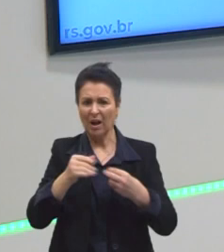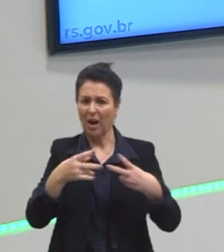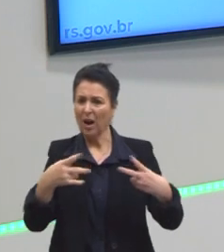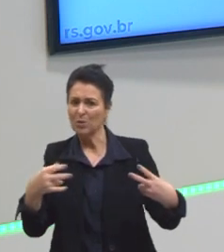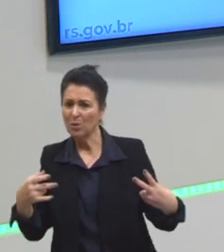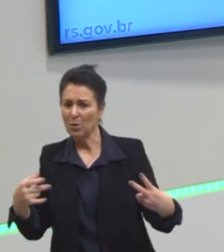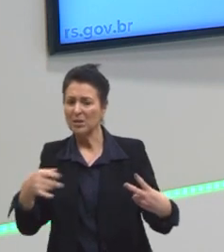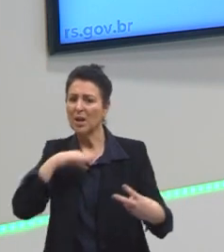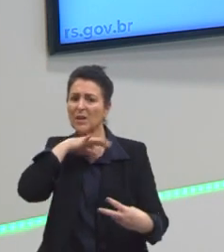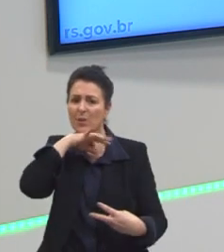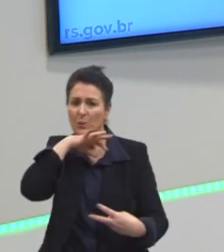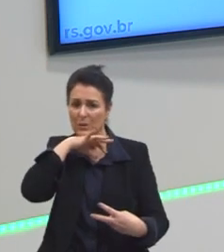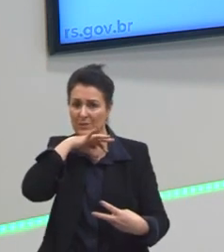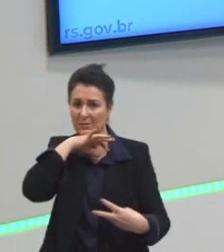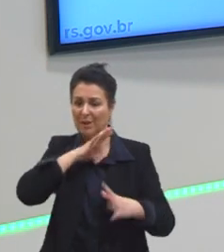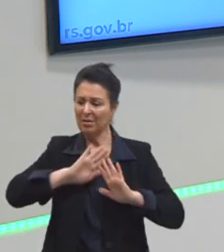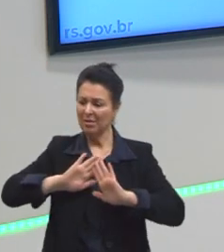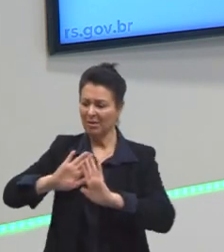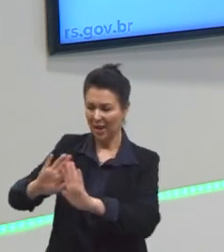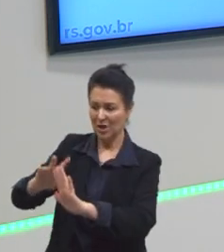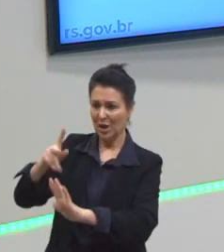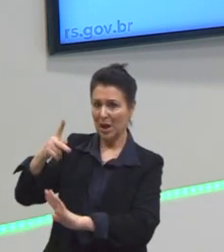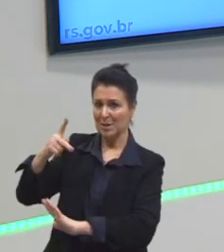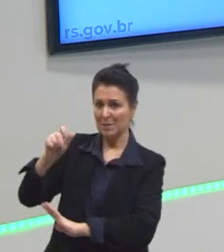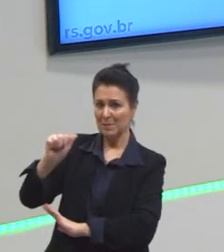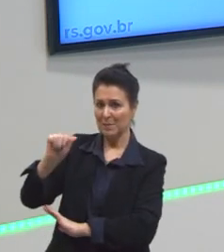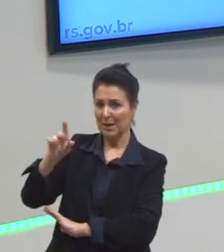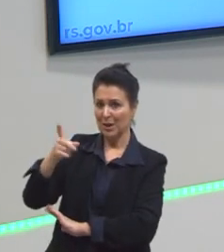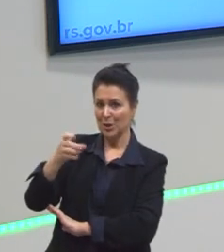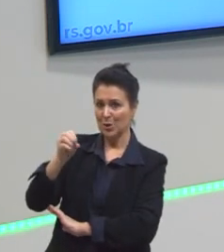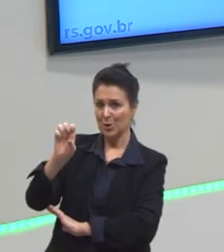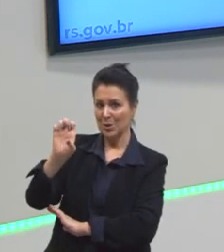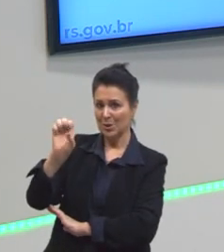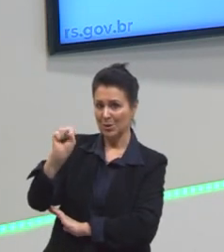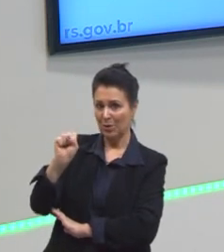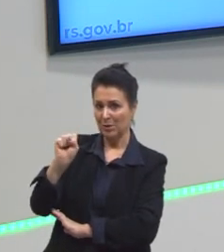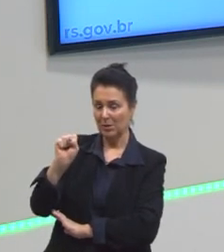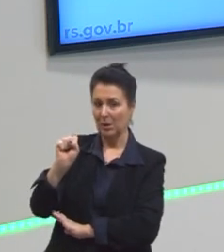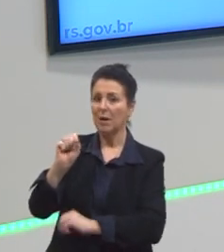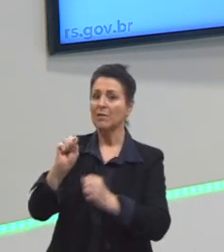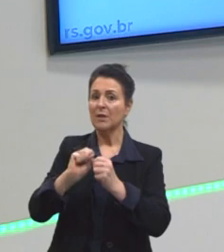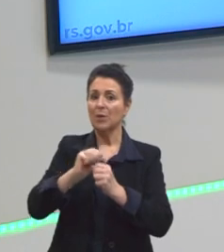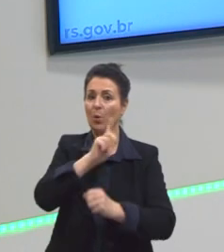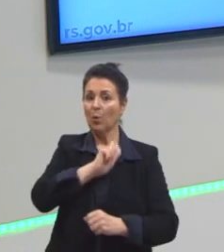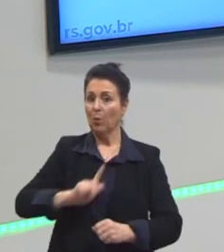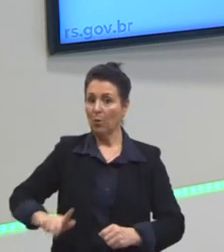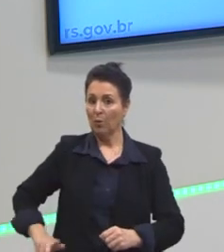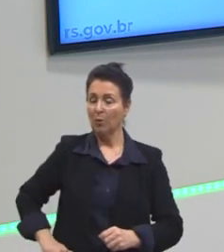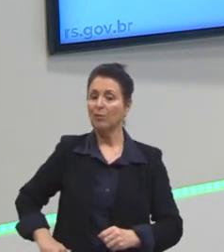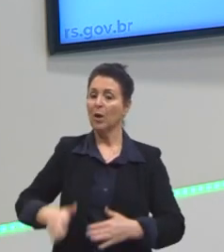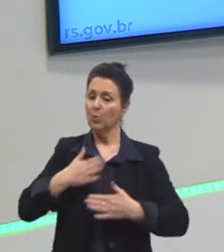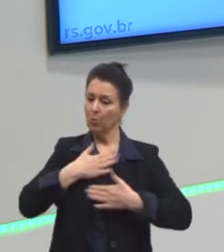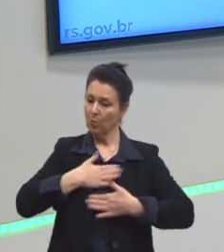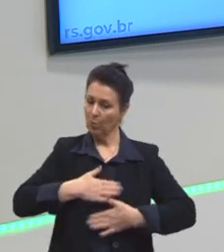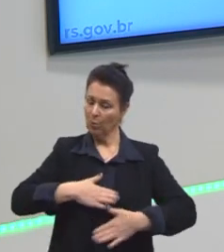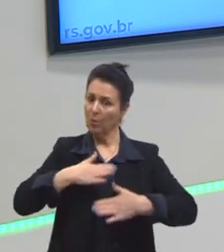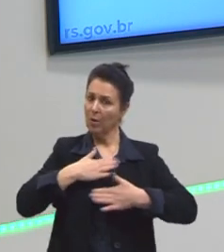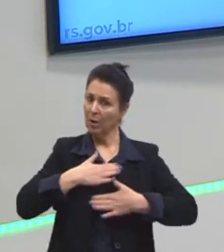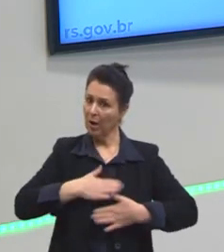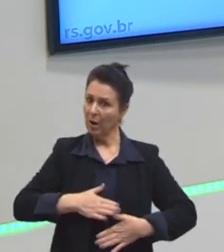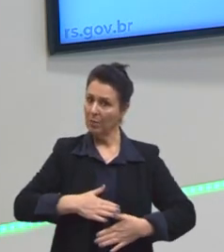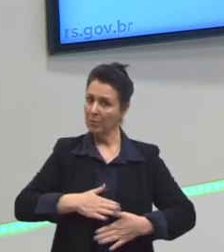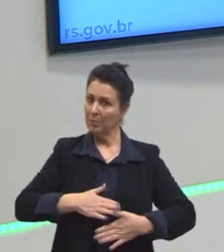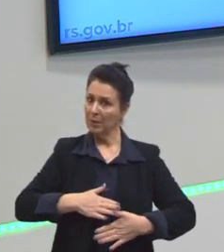ser deixado levado pelas paixões e ser esse governo Virtuoso esse governo Prudente na proposta do Tomás de